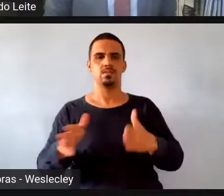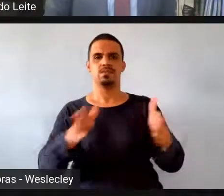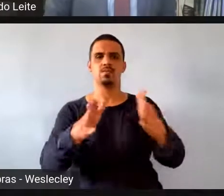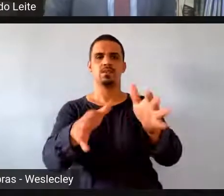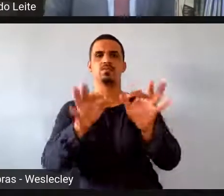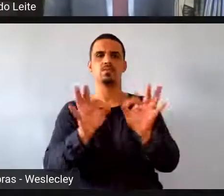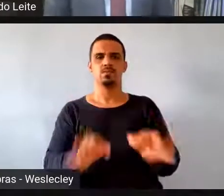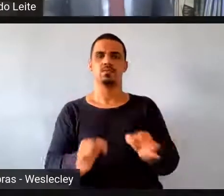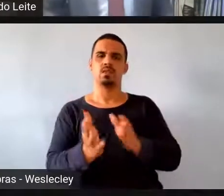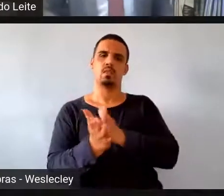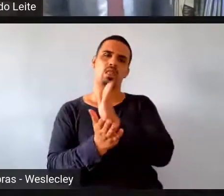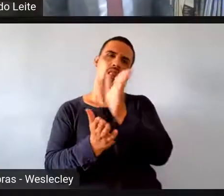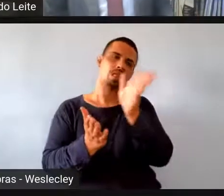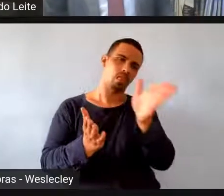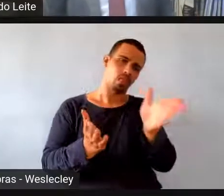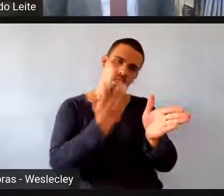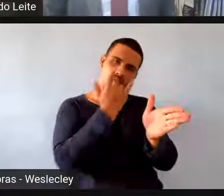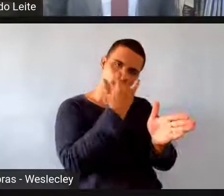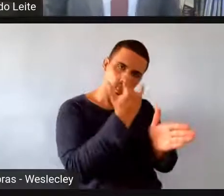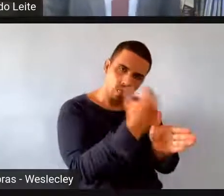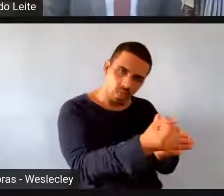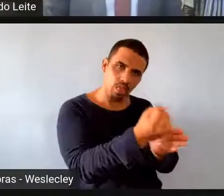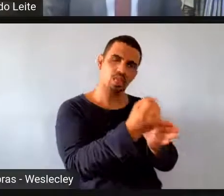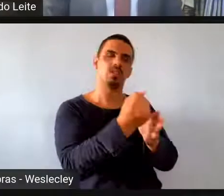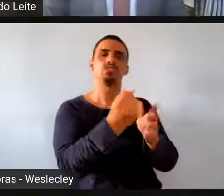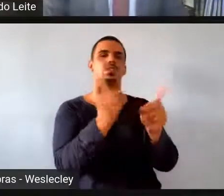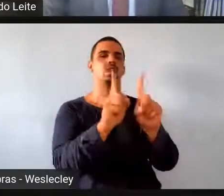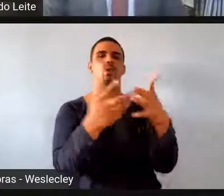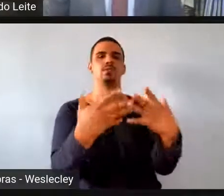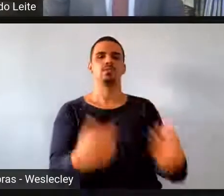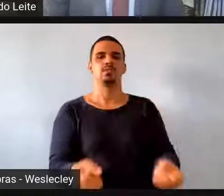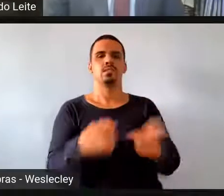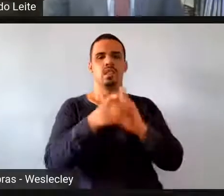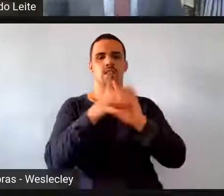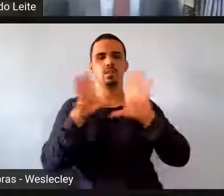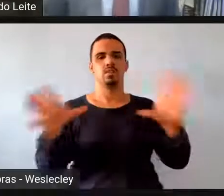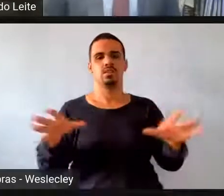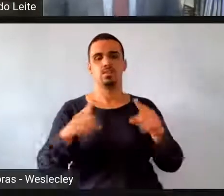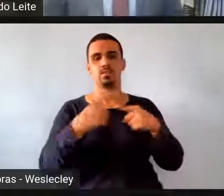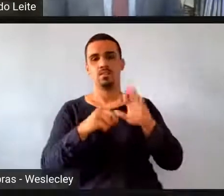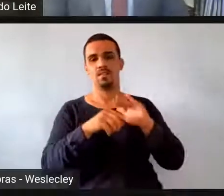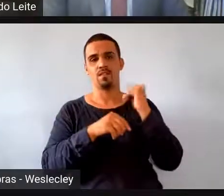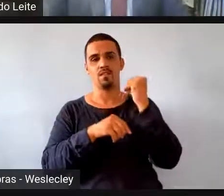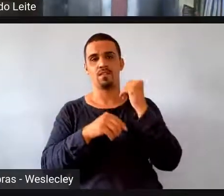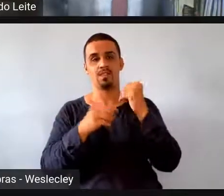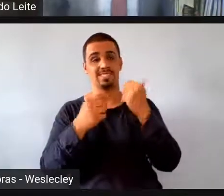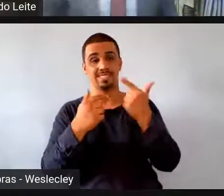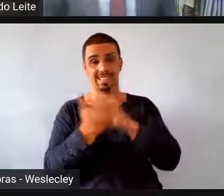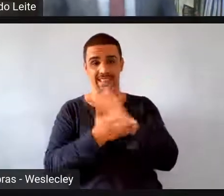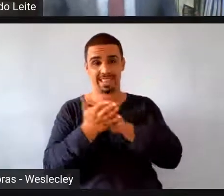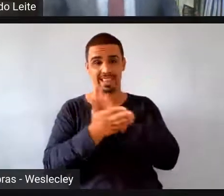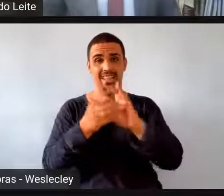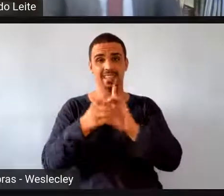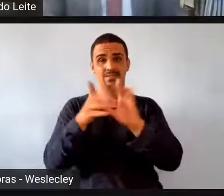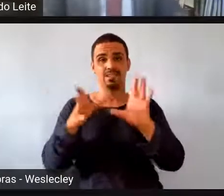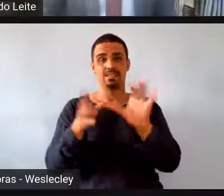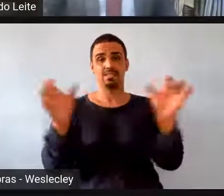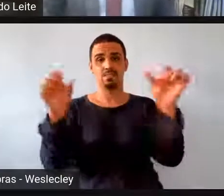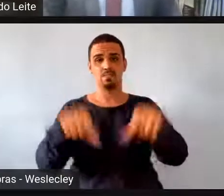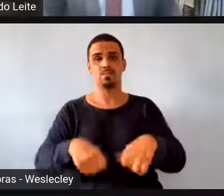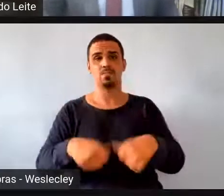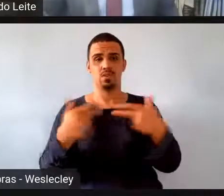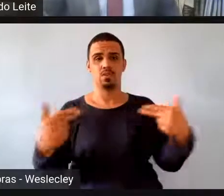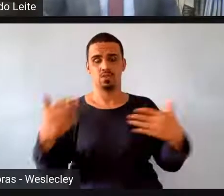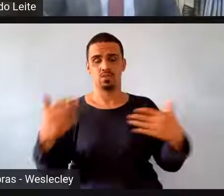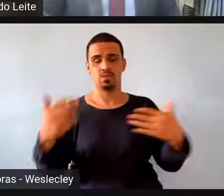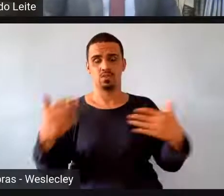não caiamos nessa tentação de negar a democracia, porque fora da democracia é o pior dos mundos. Muito obrigado